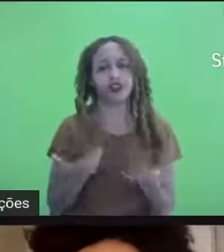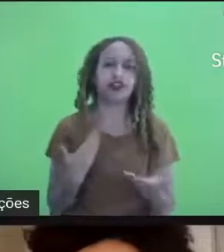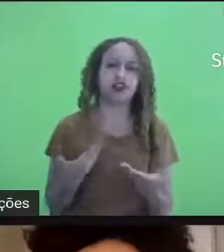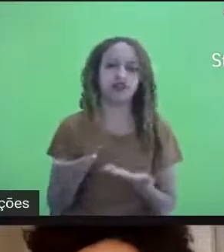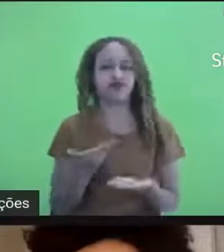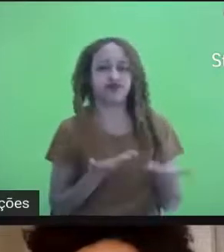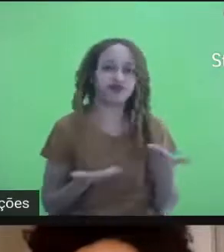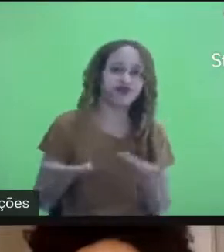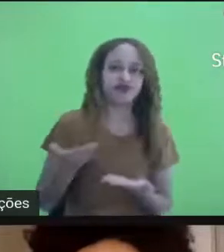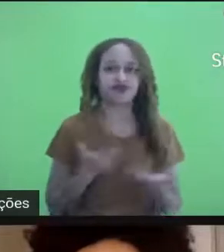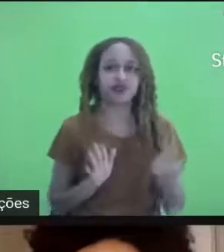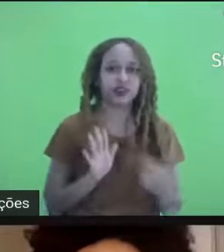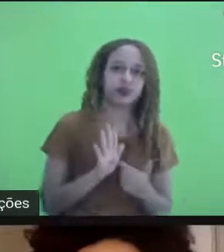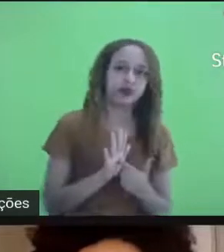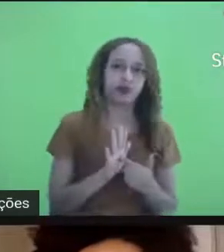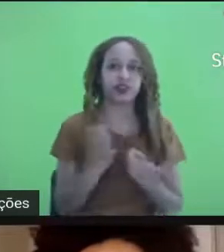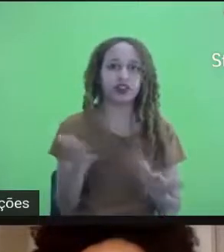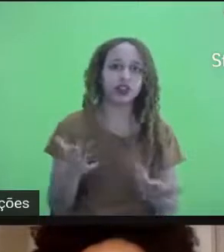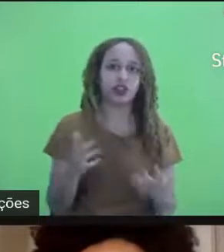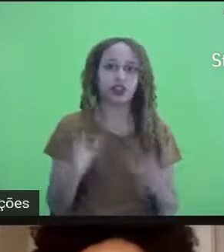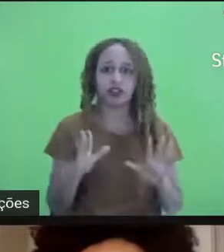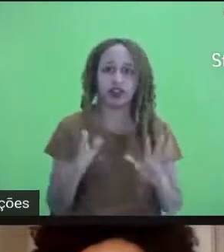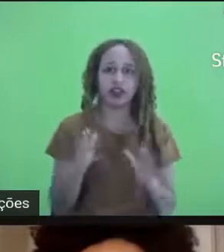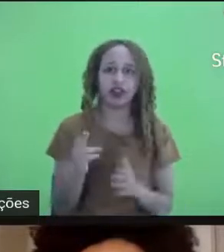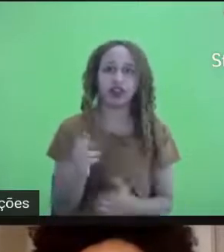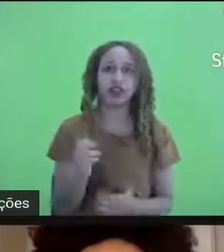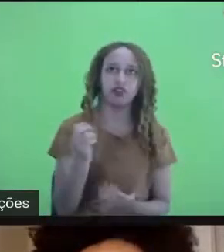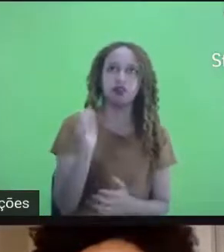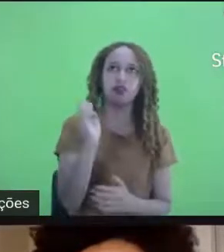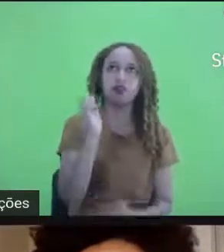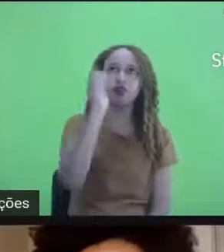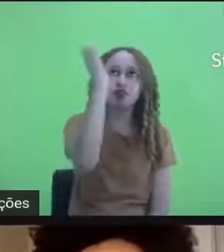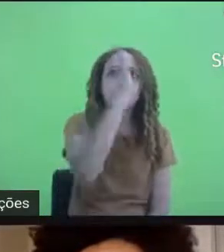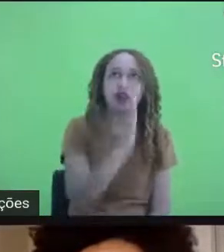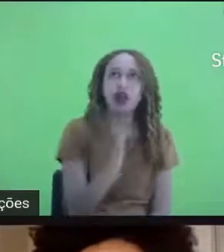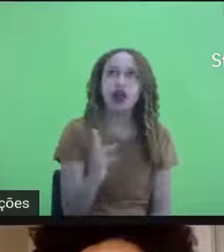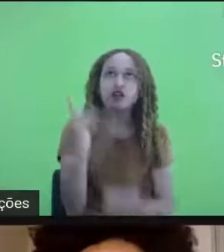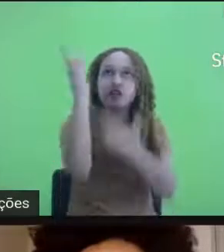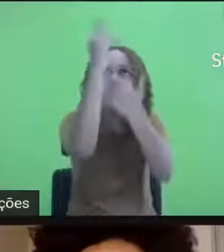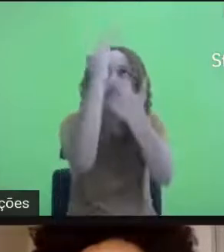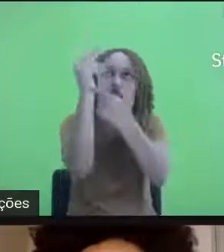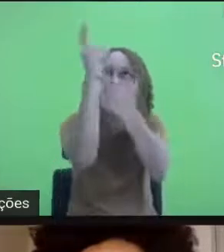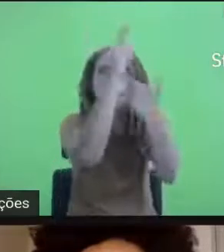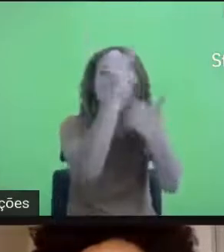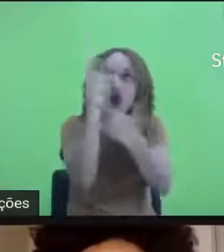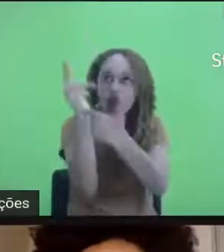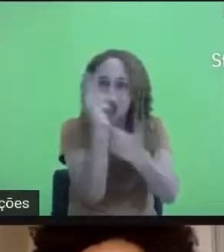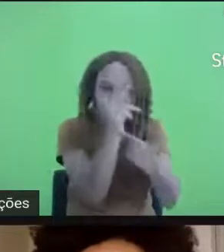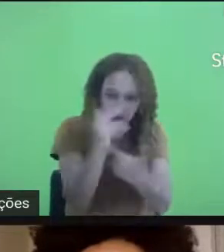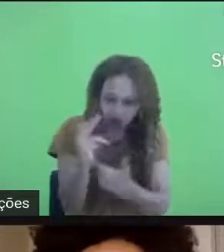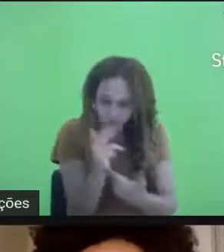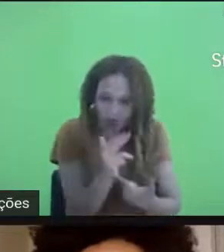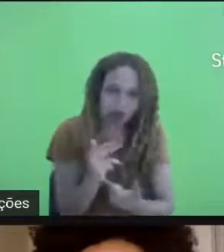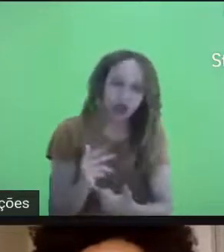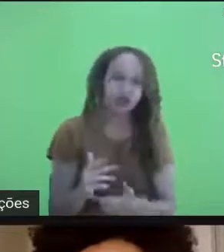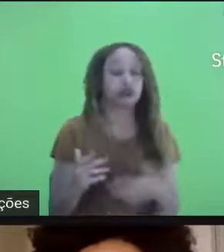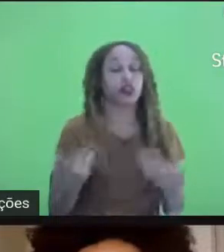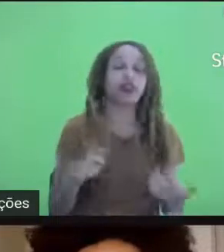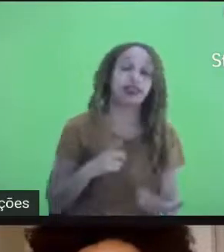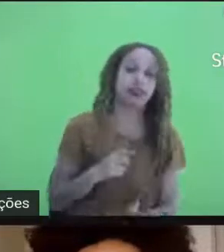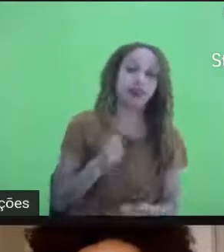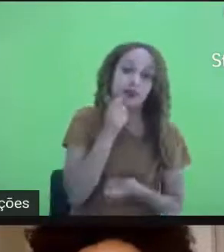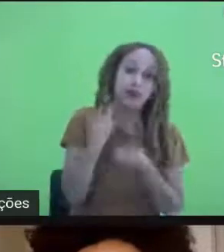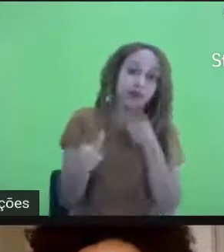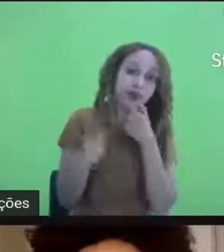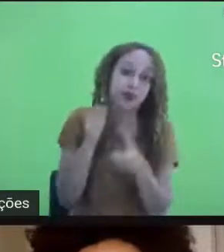com a geografia, a paisagem brasileira, curvilínea e tal, apesar das críticas que a gente